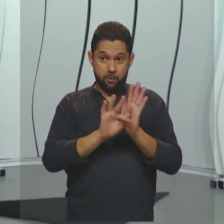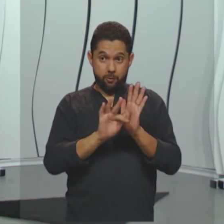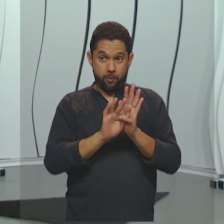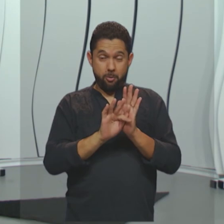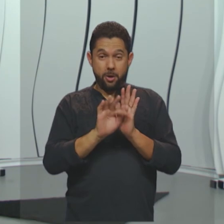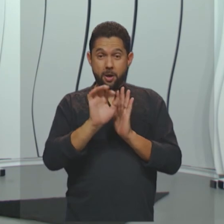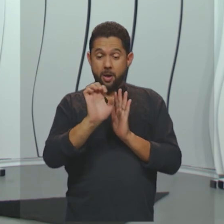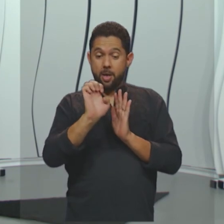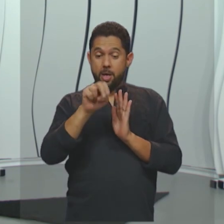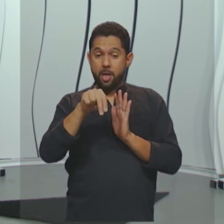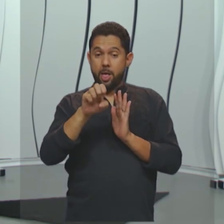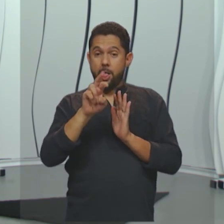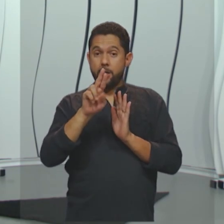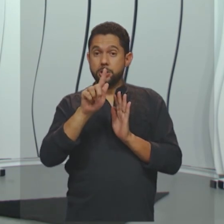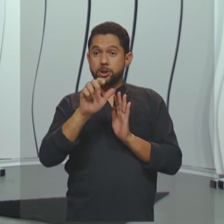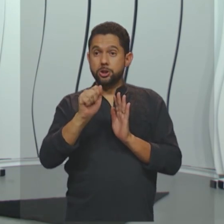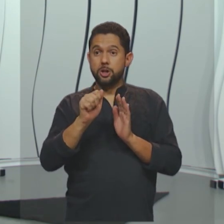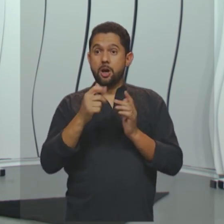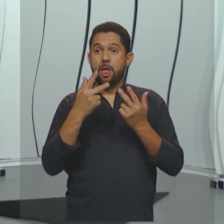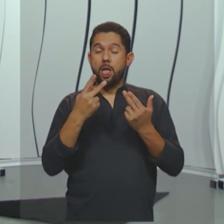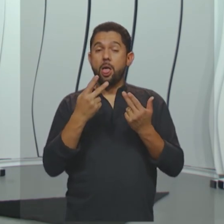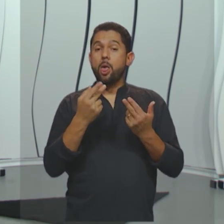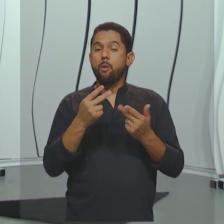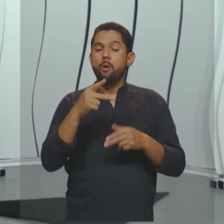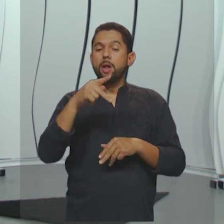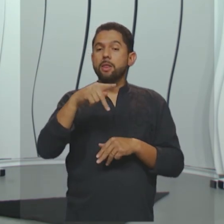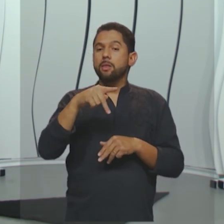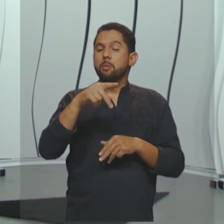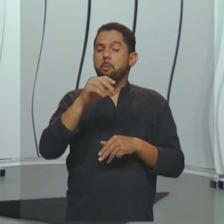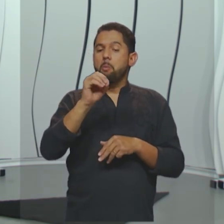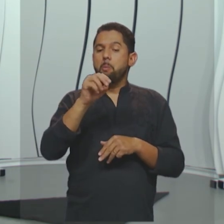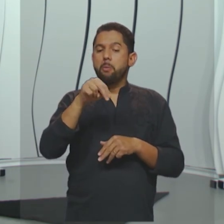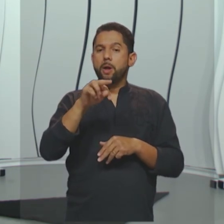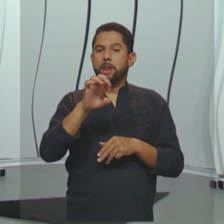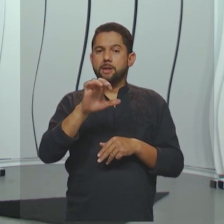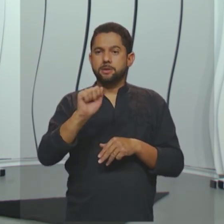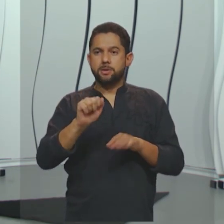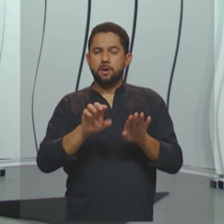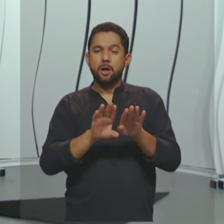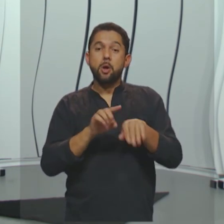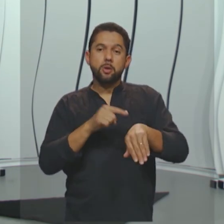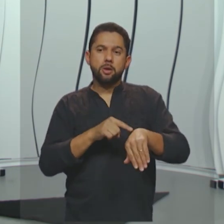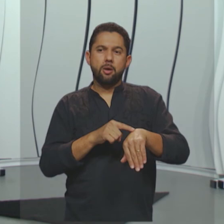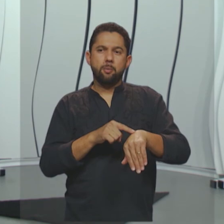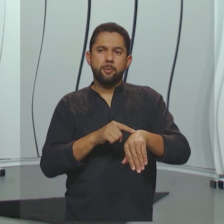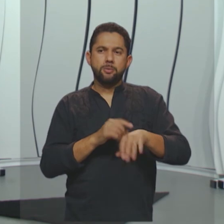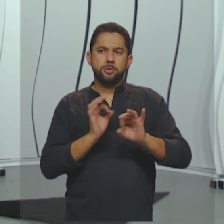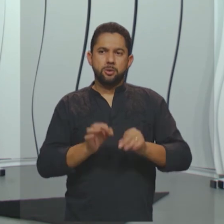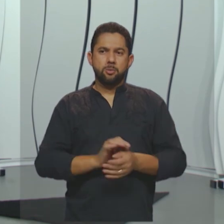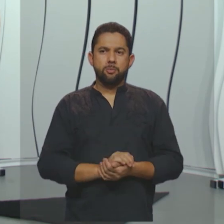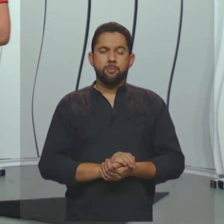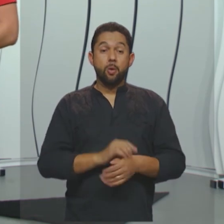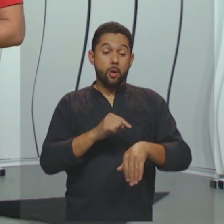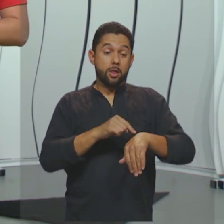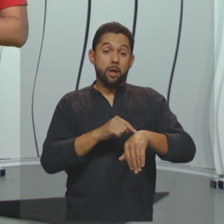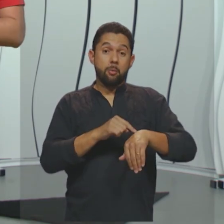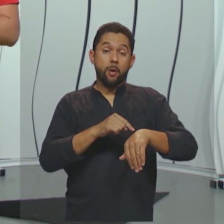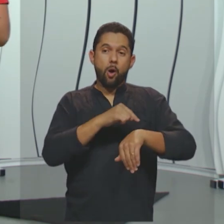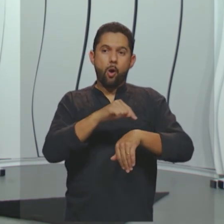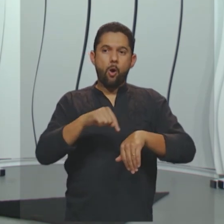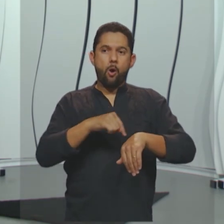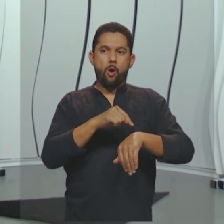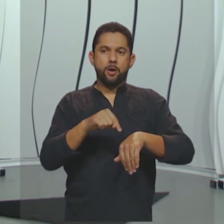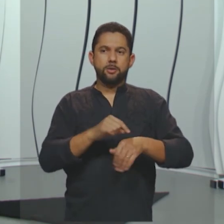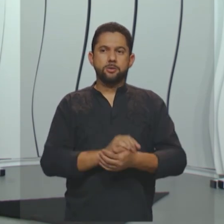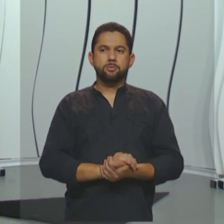potência vezes o tempo. Lembrando que a potência aqui tem que estar em quilowatt e o tempo em horas. Então, eu vou